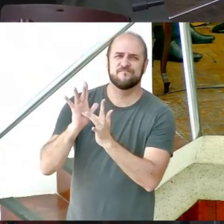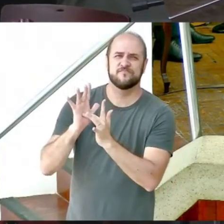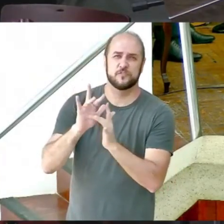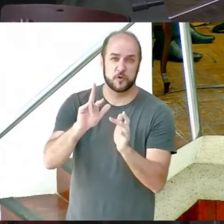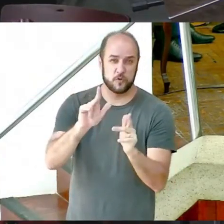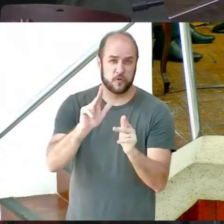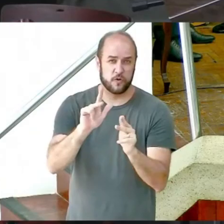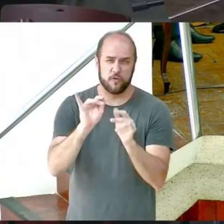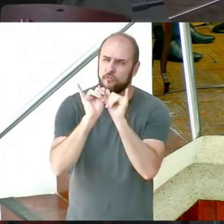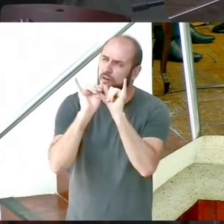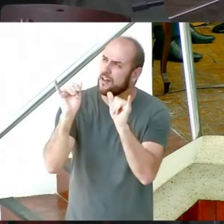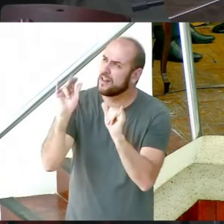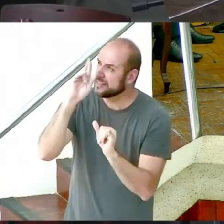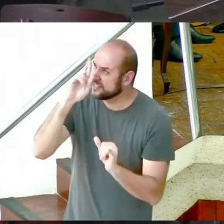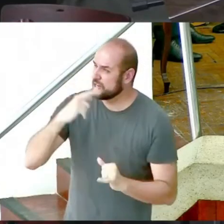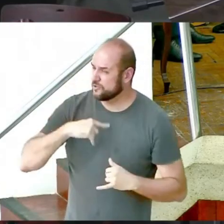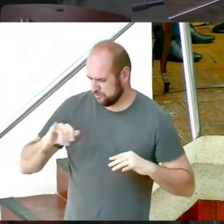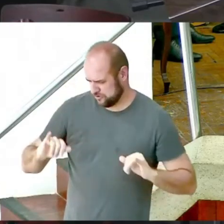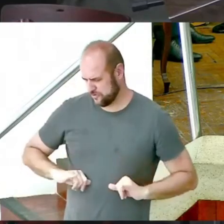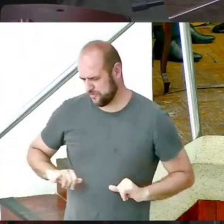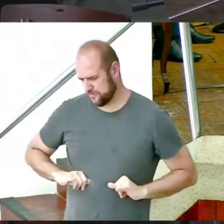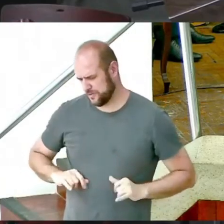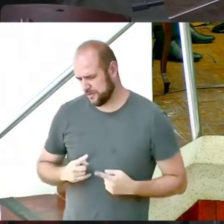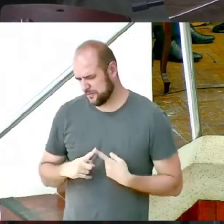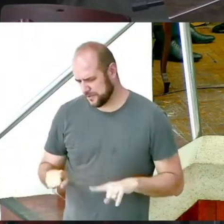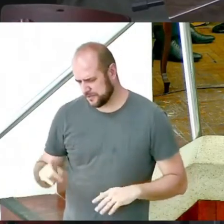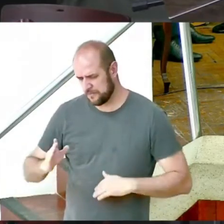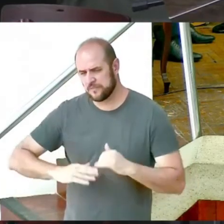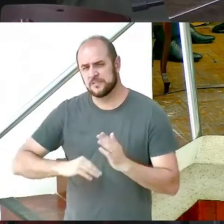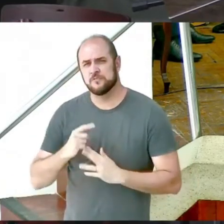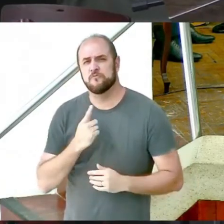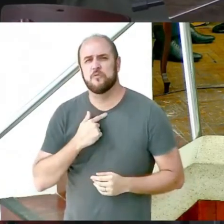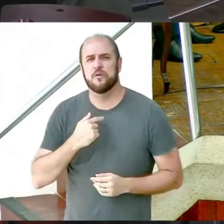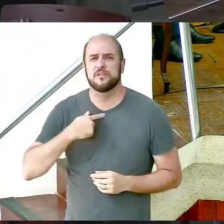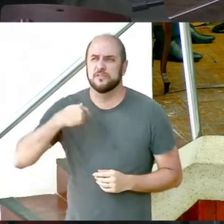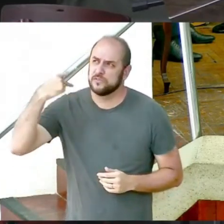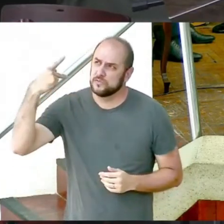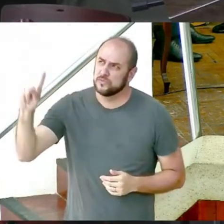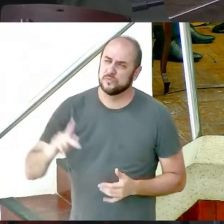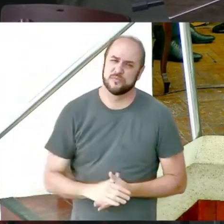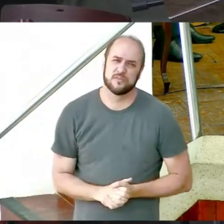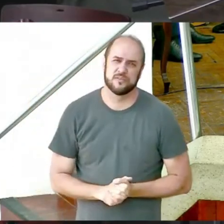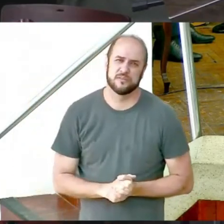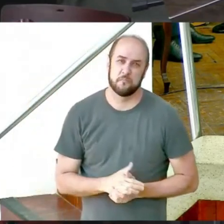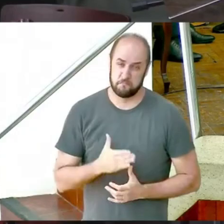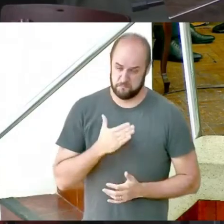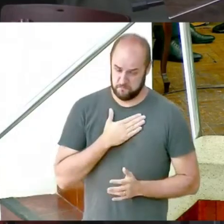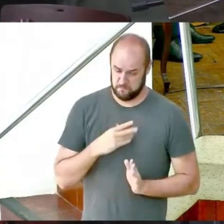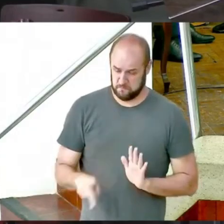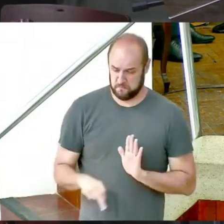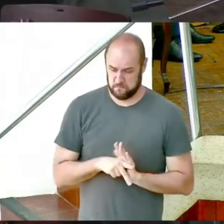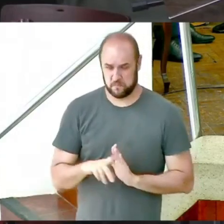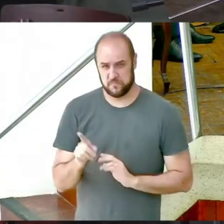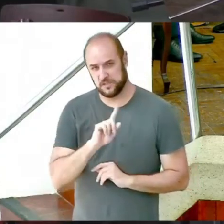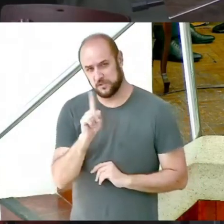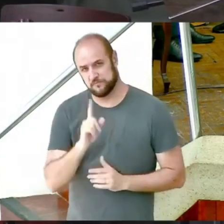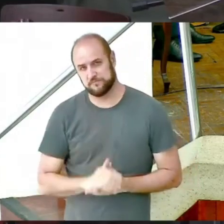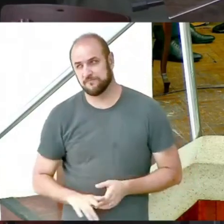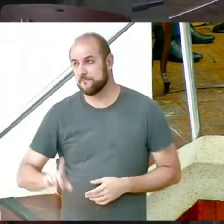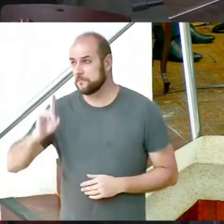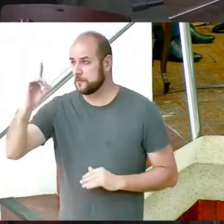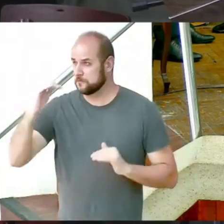sofrendo muito, mas seja feita a tua vontade, não a minha. Tu és